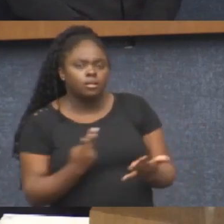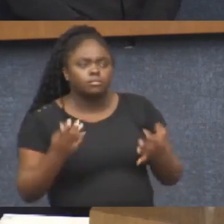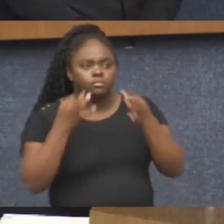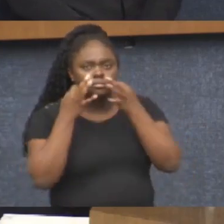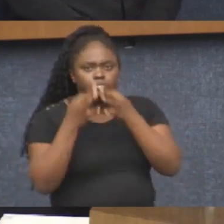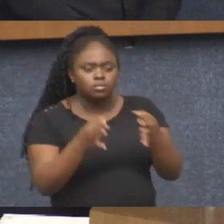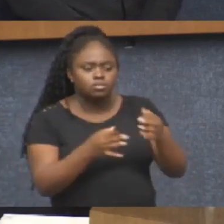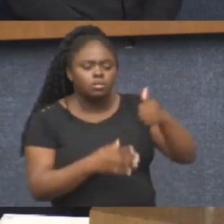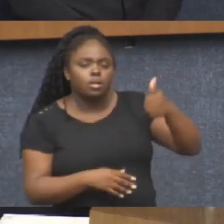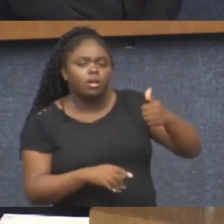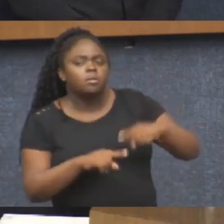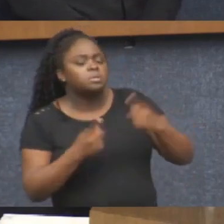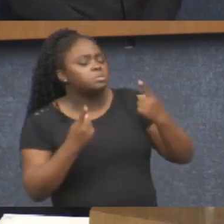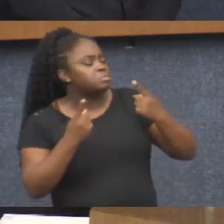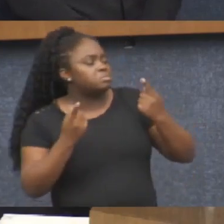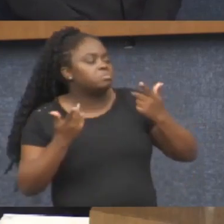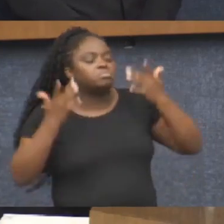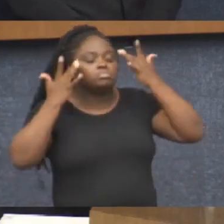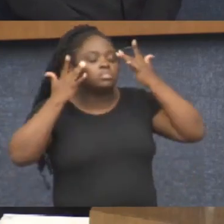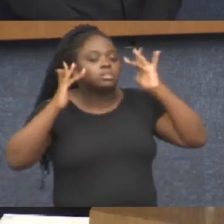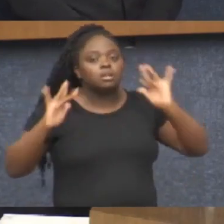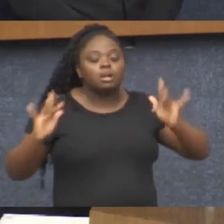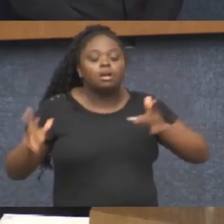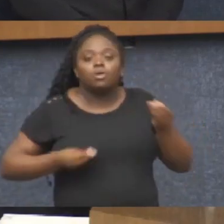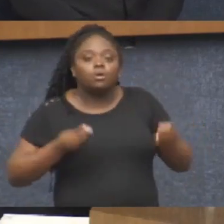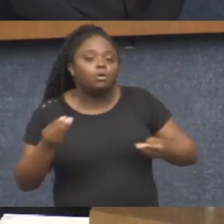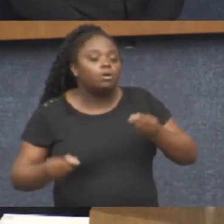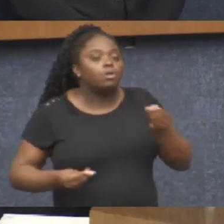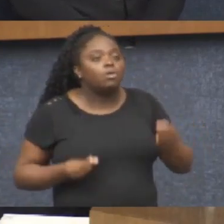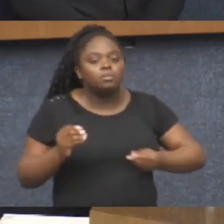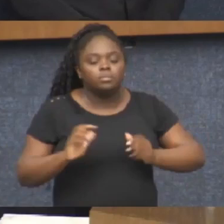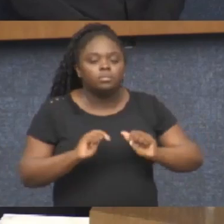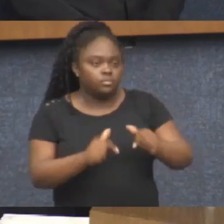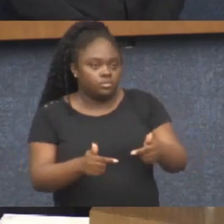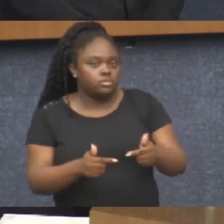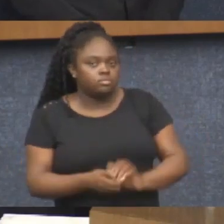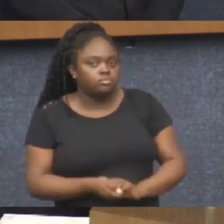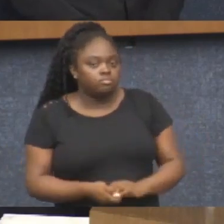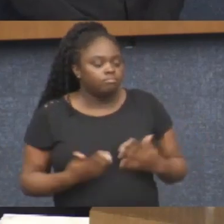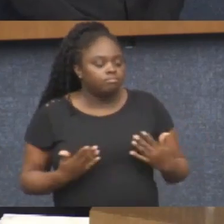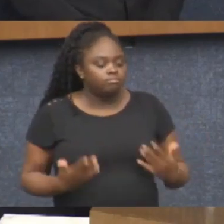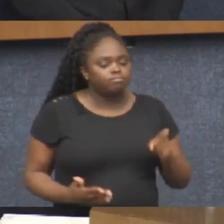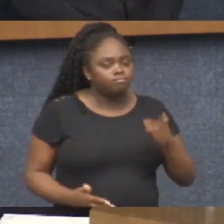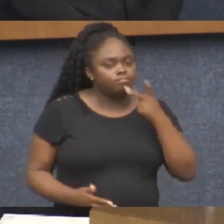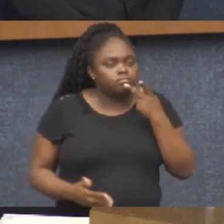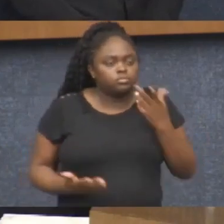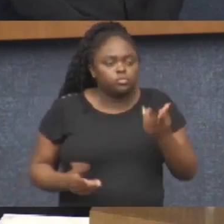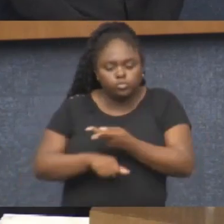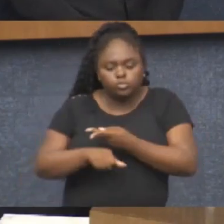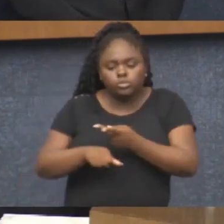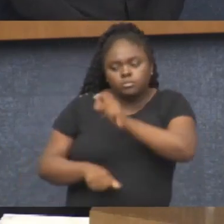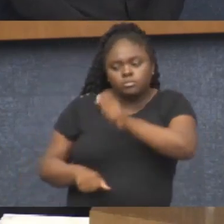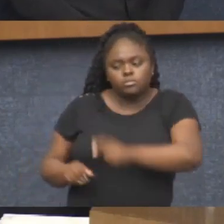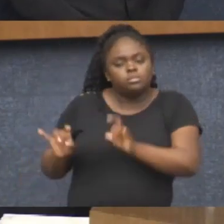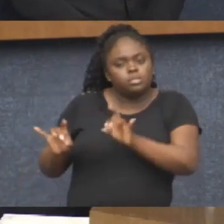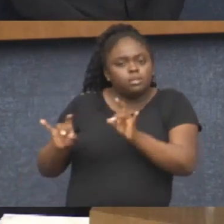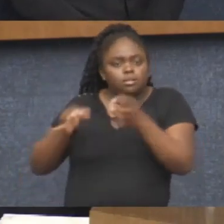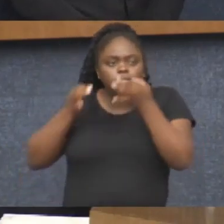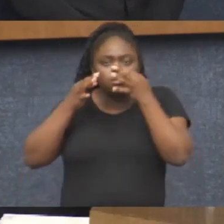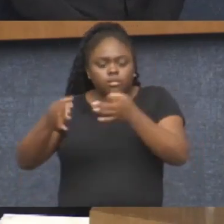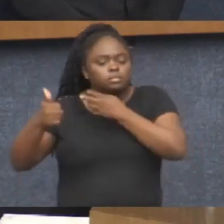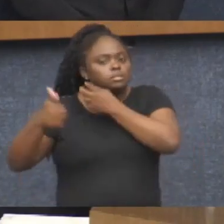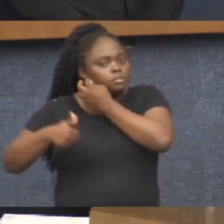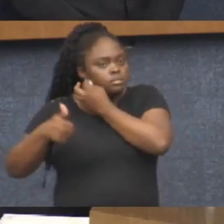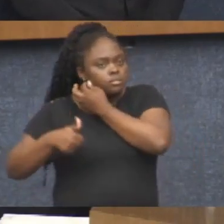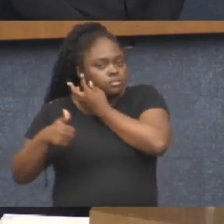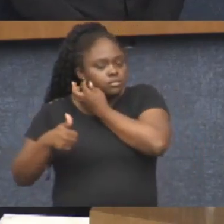atenção primária, mas ele não tinha instrumentos, né, não sabia exatamente o que fazer. E foi daí que ele falou: vou procurar um especialista em atenção primária,